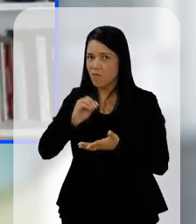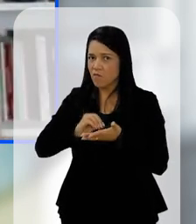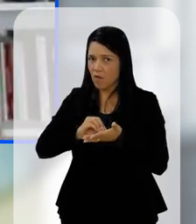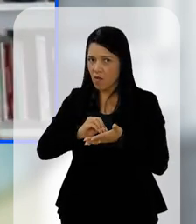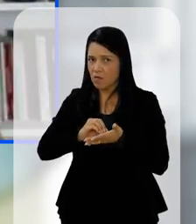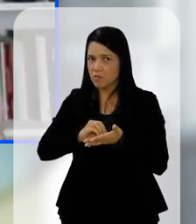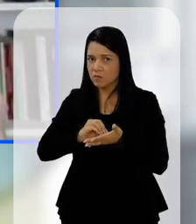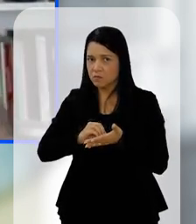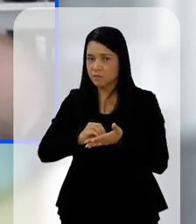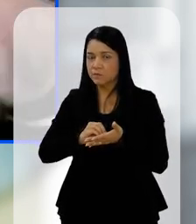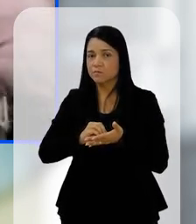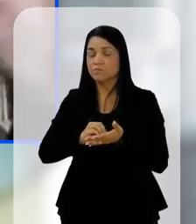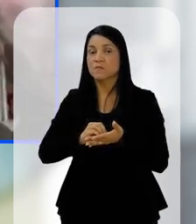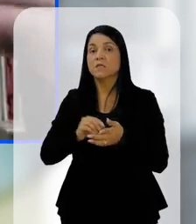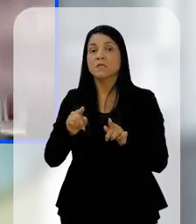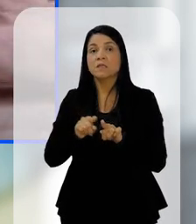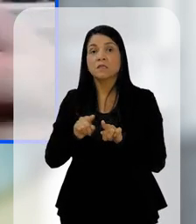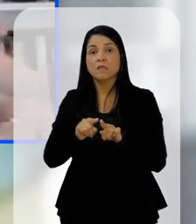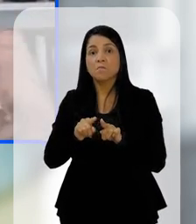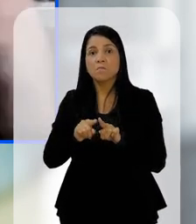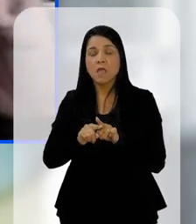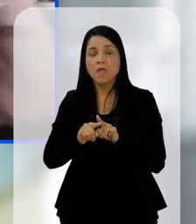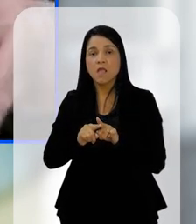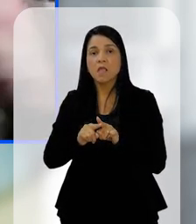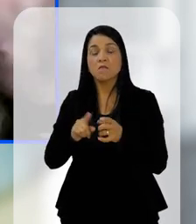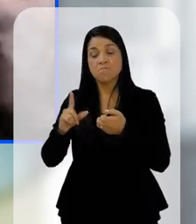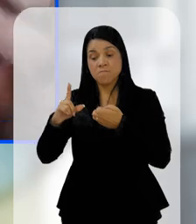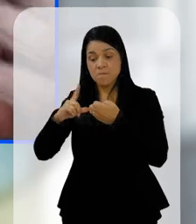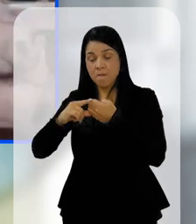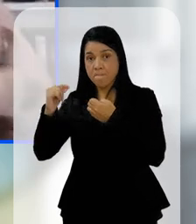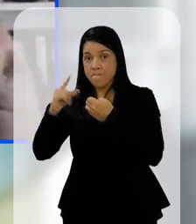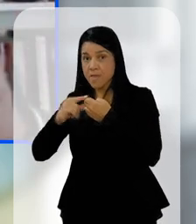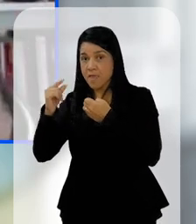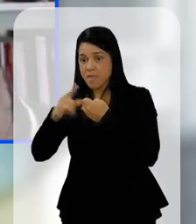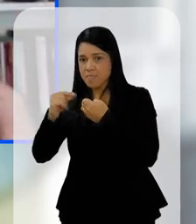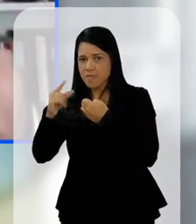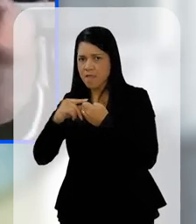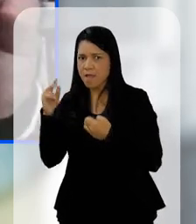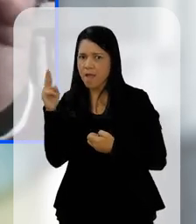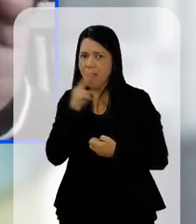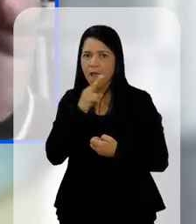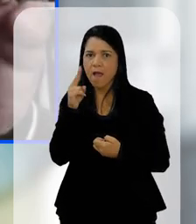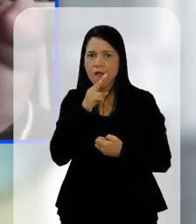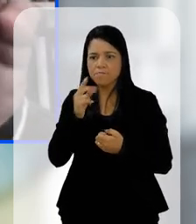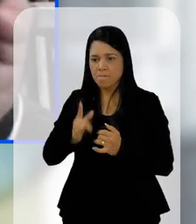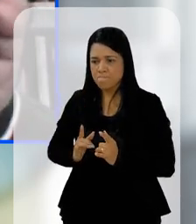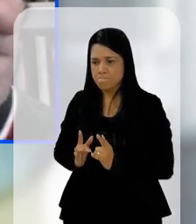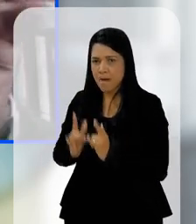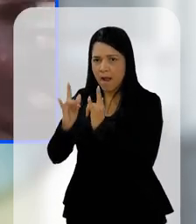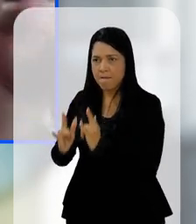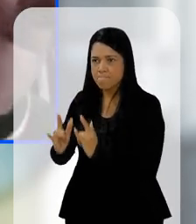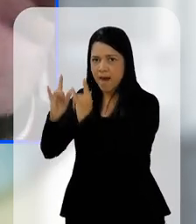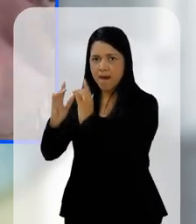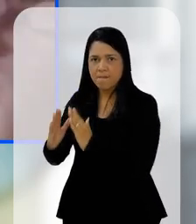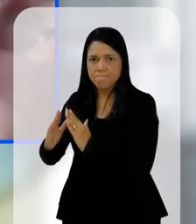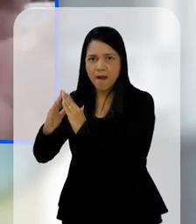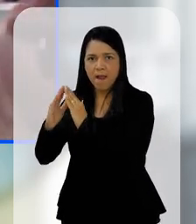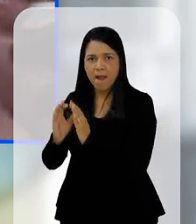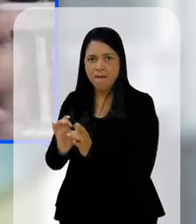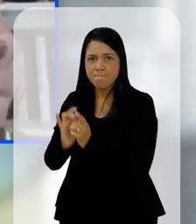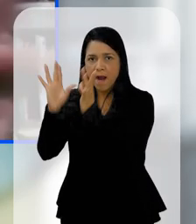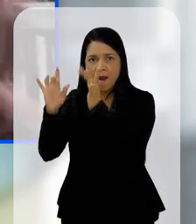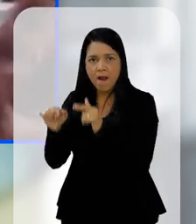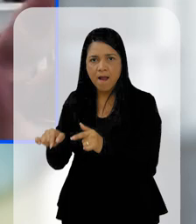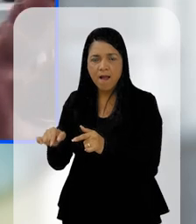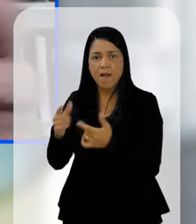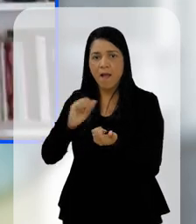obviamente, a nossa corrida desenfreada por empreender sem estar